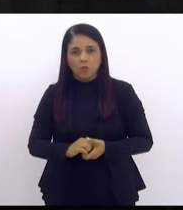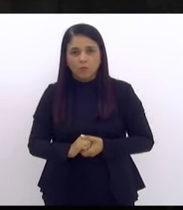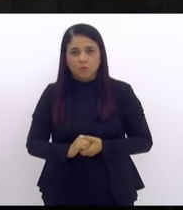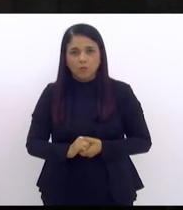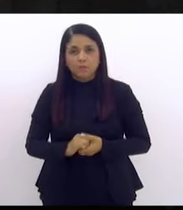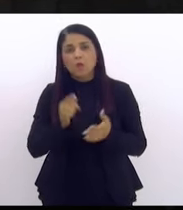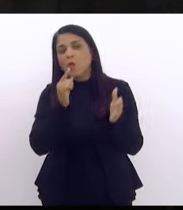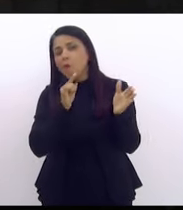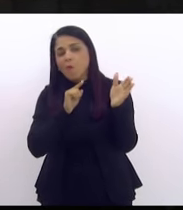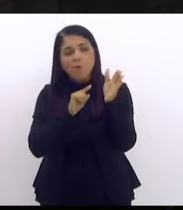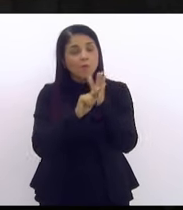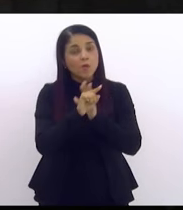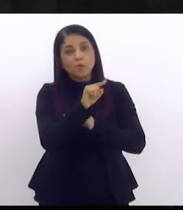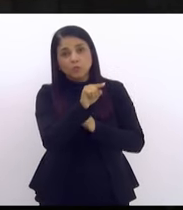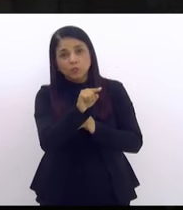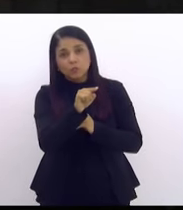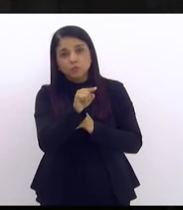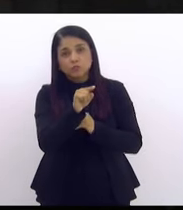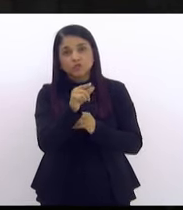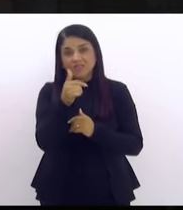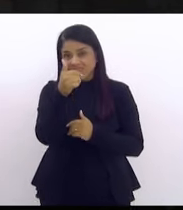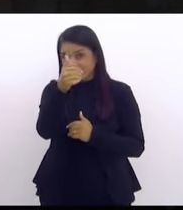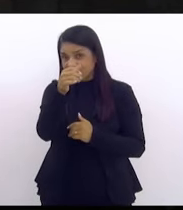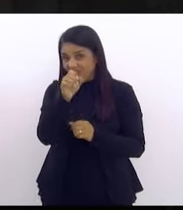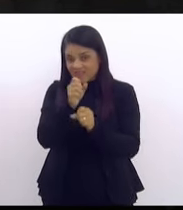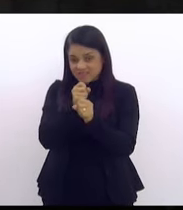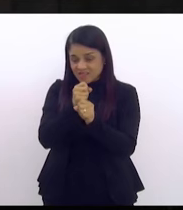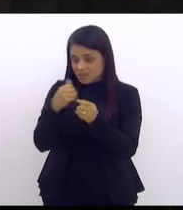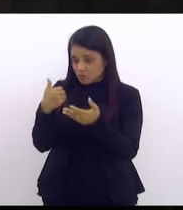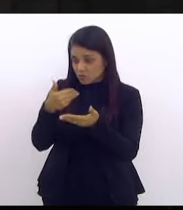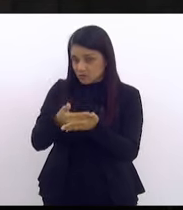Eu pergunto a Vossa Excelência, nos últimos 10 anos,